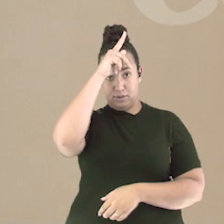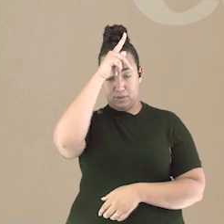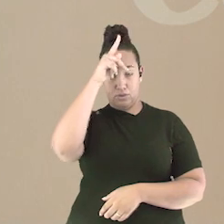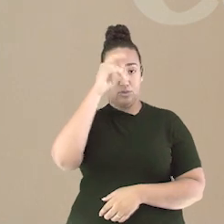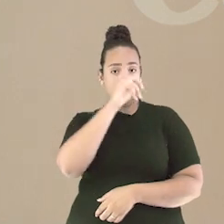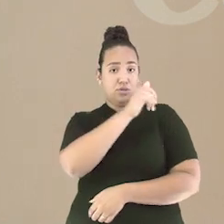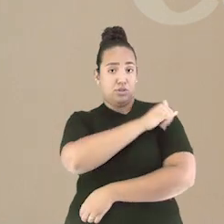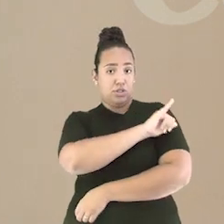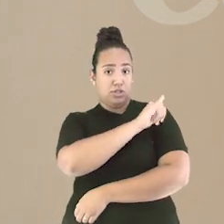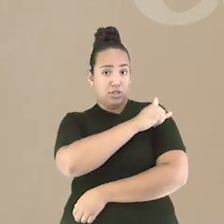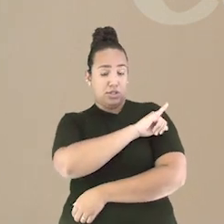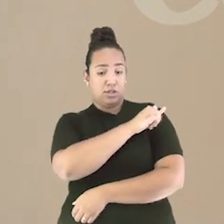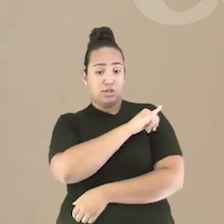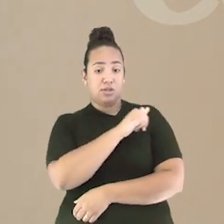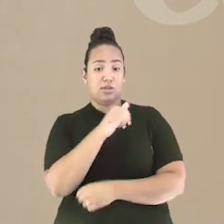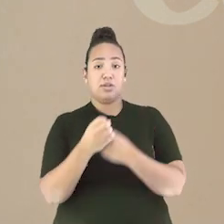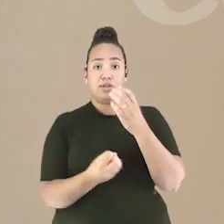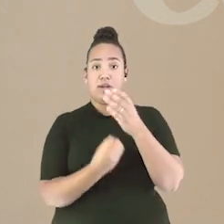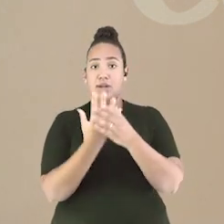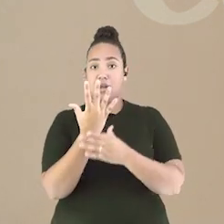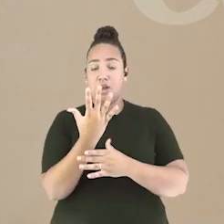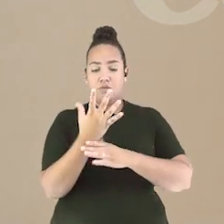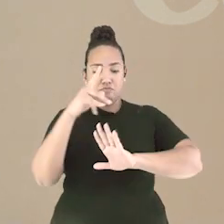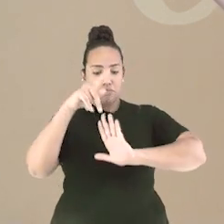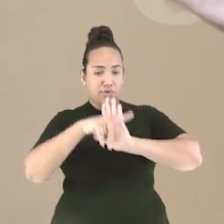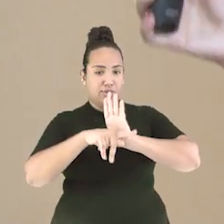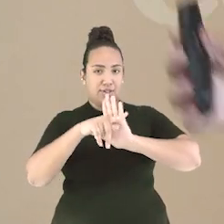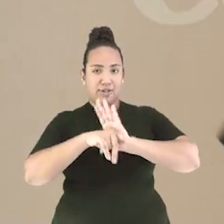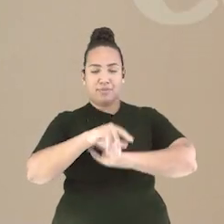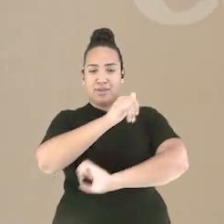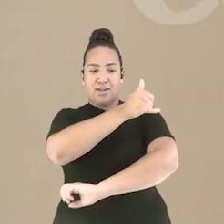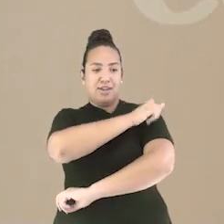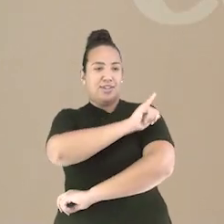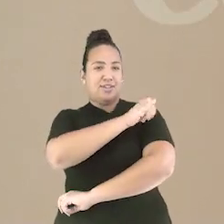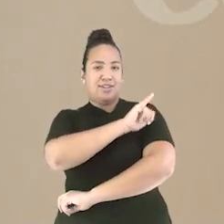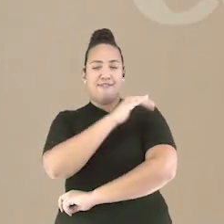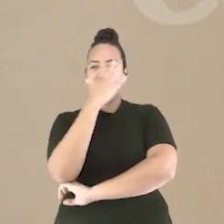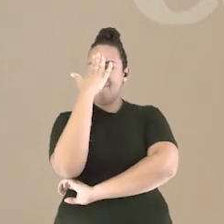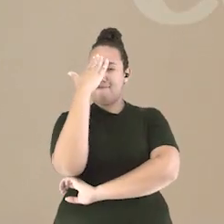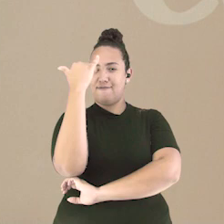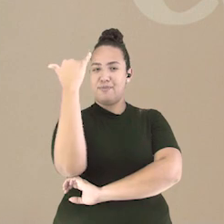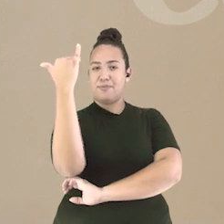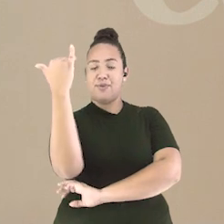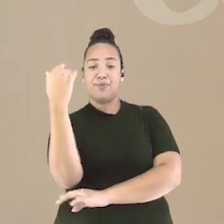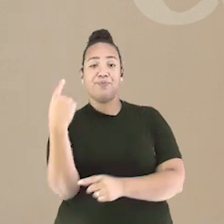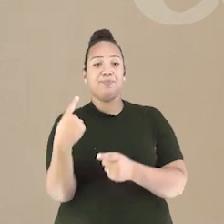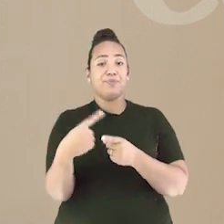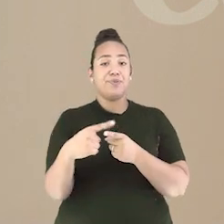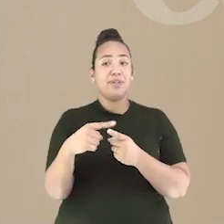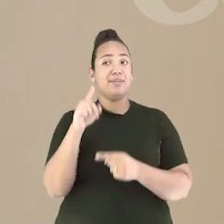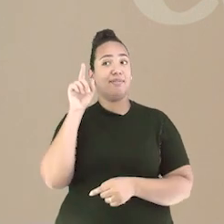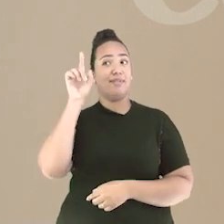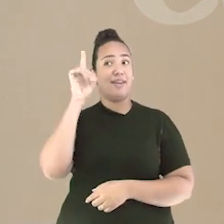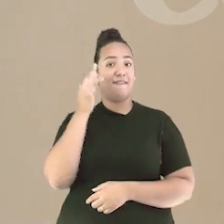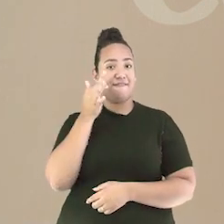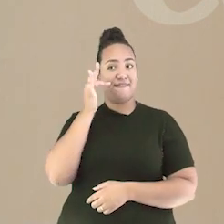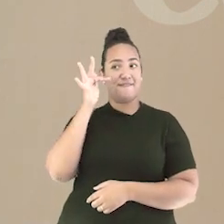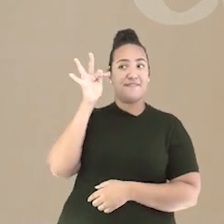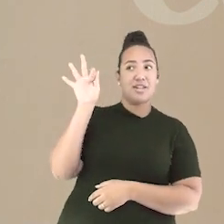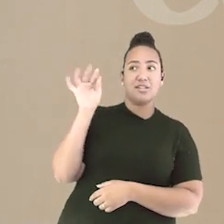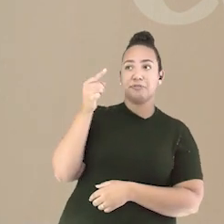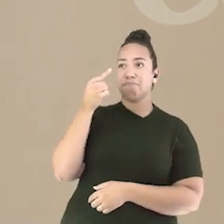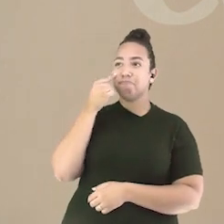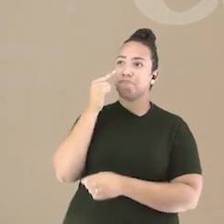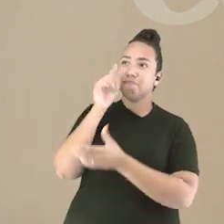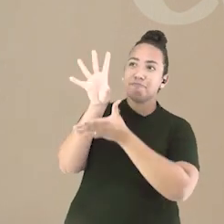fizeram um projeto para transformar o Rio de Janeiro em uma Paris tropical. A capital francesa era auge de